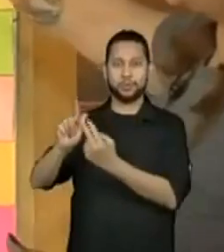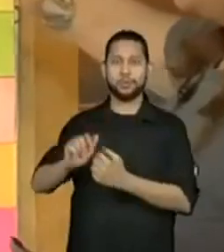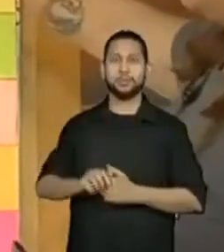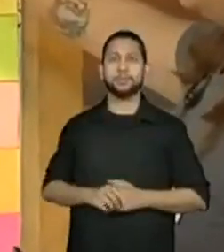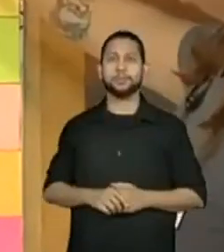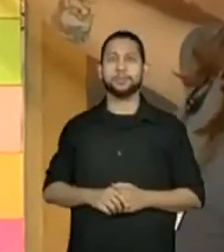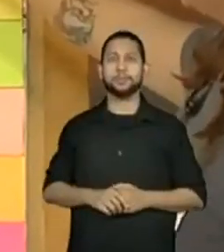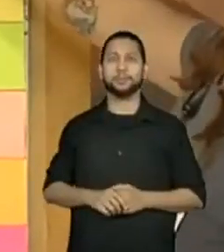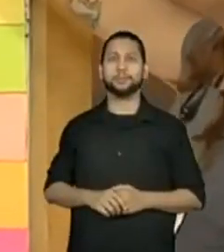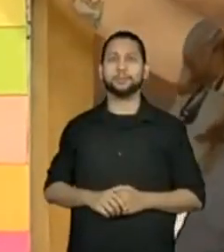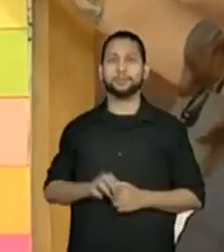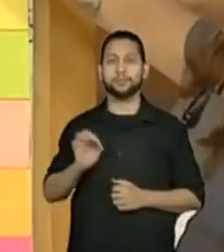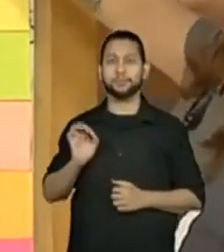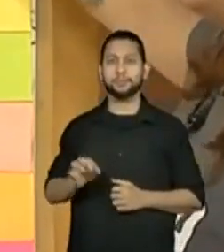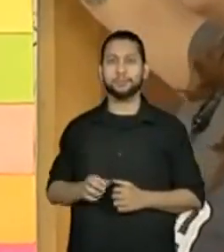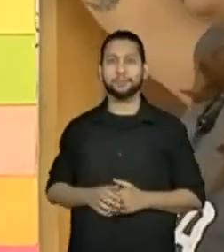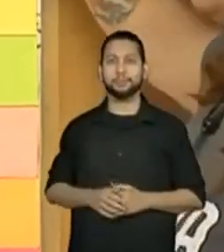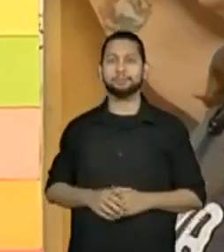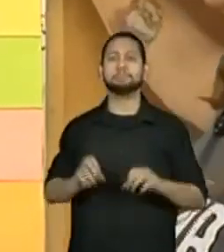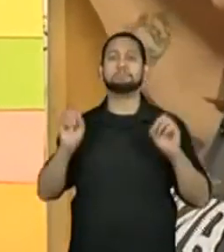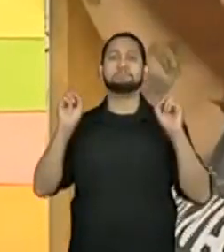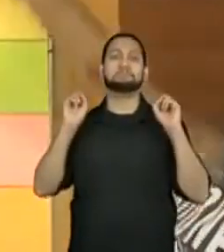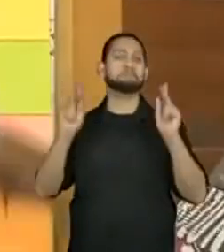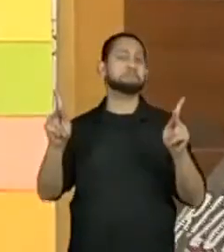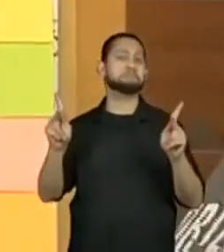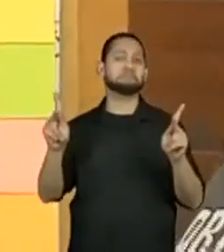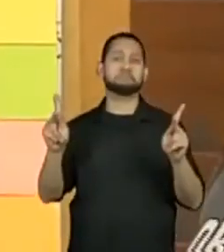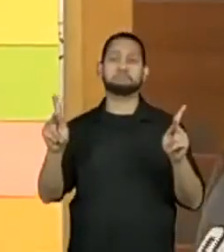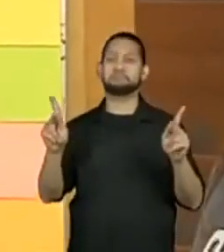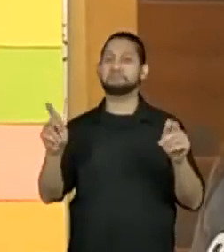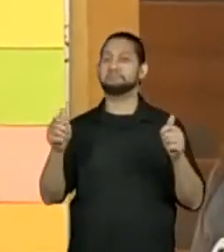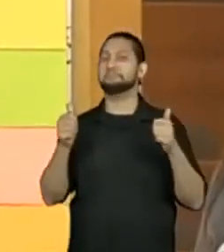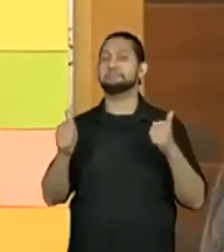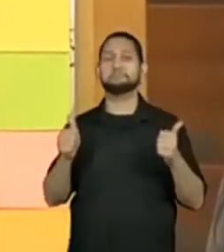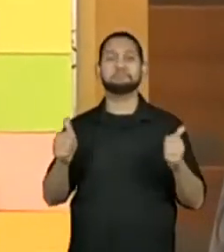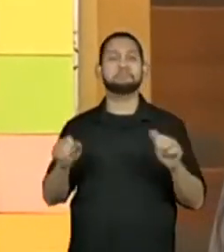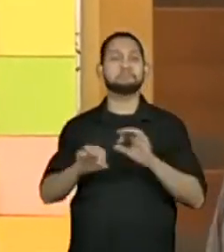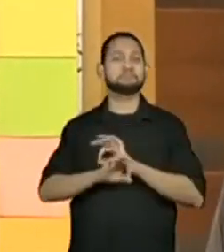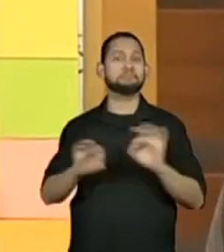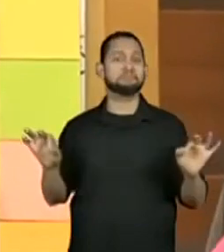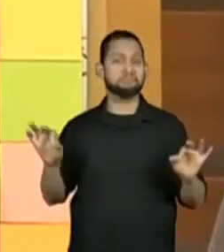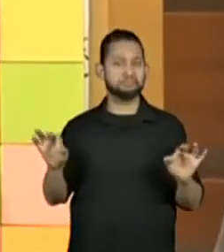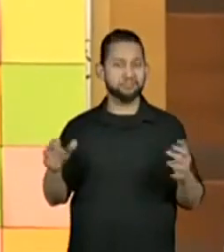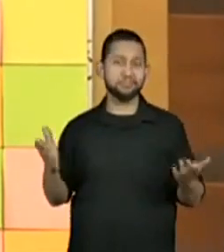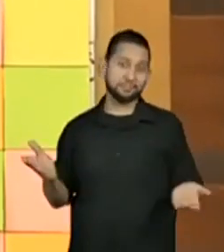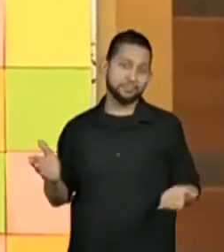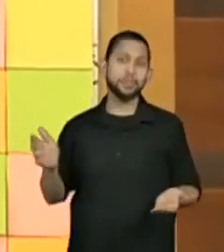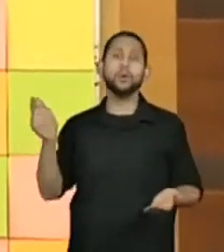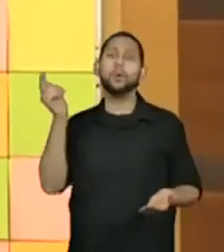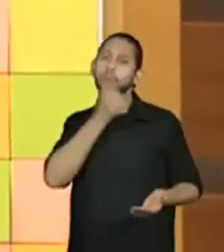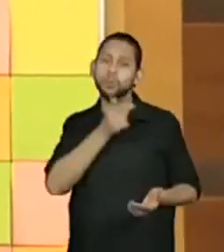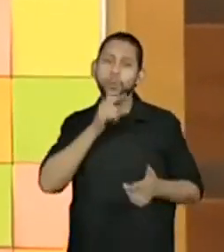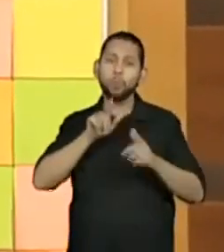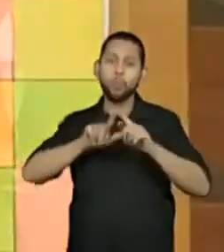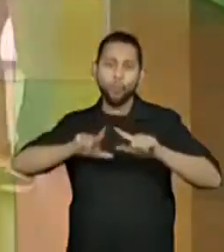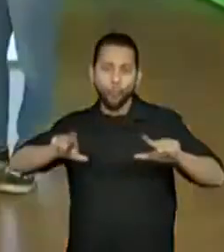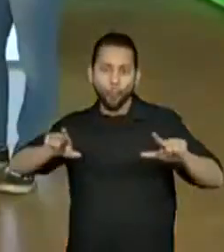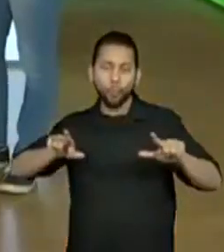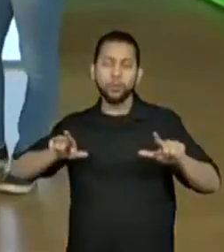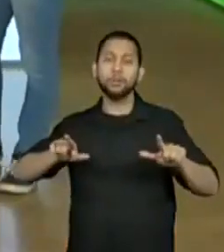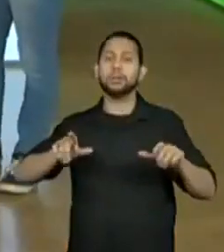G2, pessoal. Certo? Vamos ver? Opa, eu acho que o jogo começou. Ele atingiu um espaço